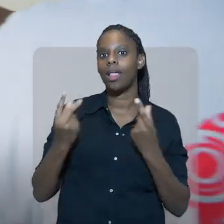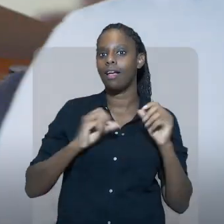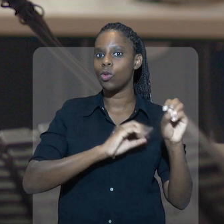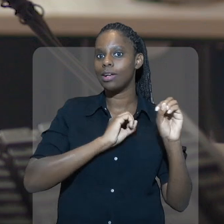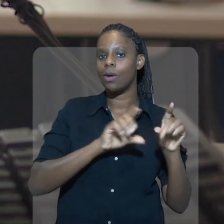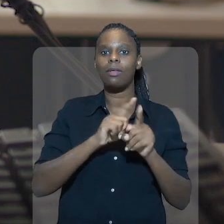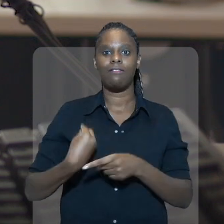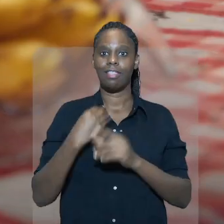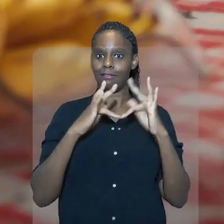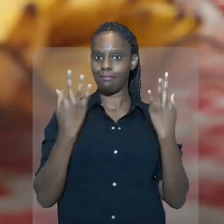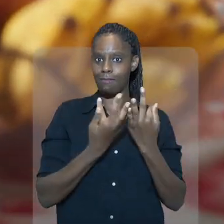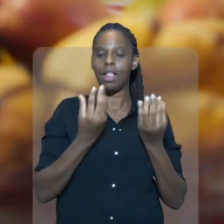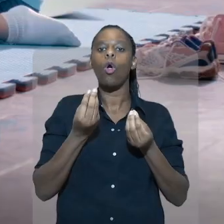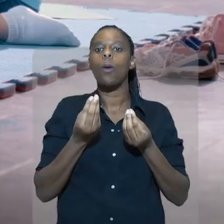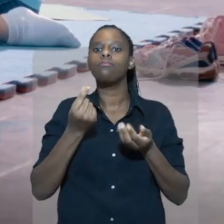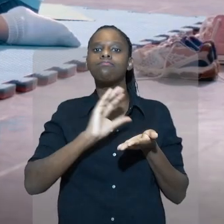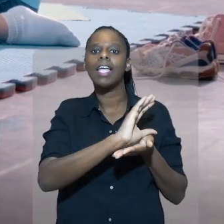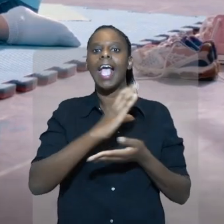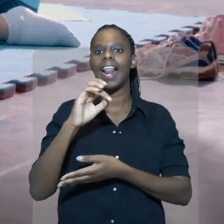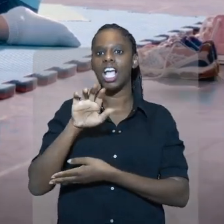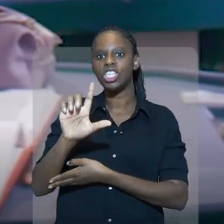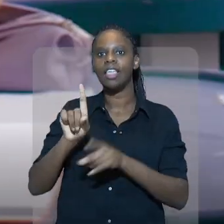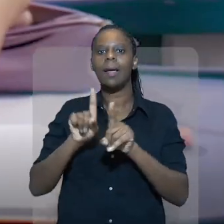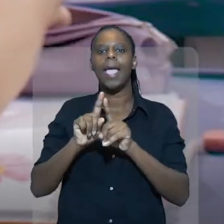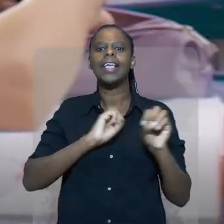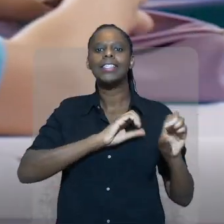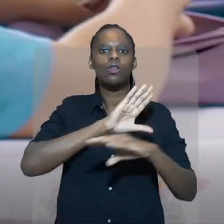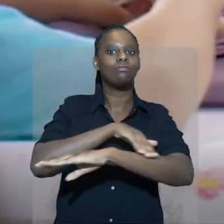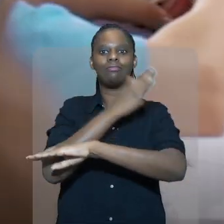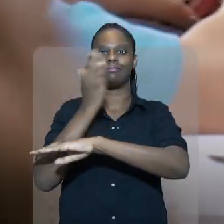qualidade da educação e a vida das famílias, investindo em creches e ensino em tempo integral.